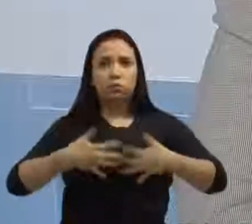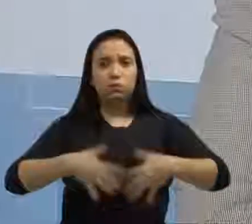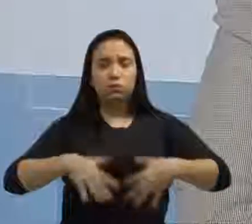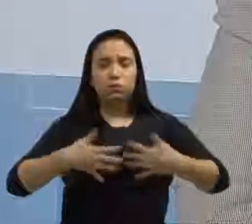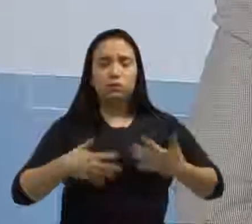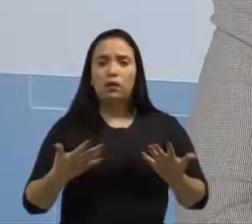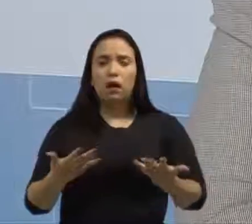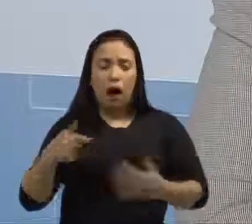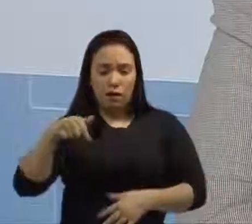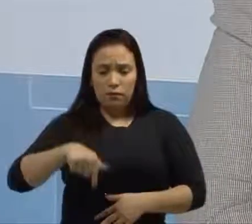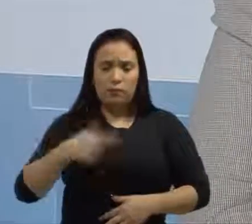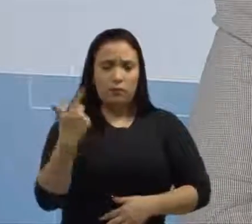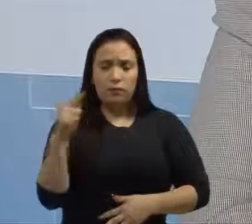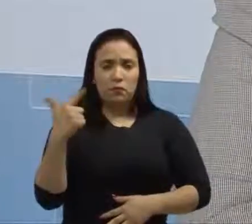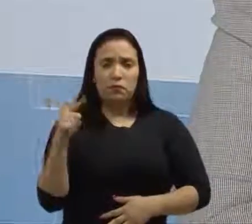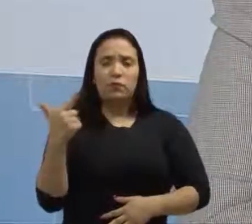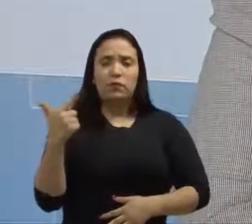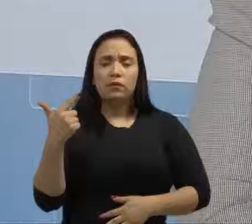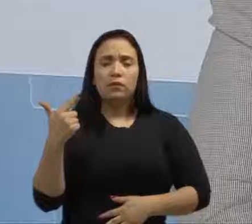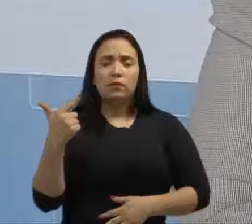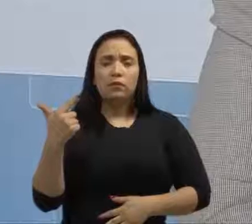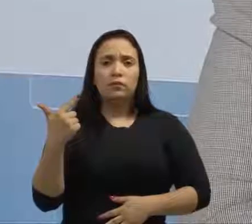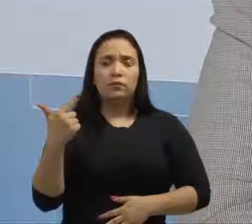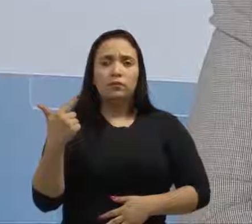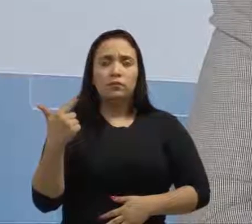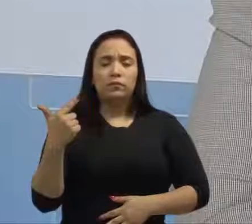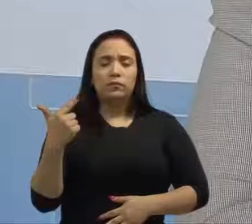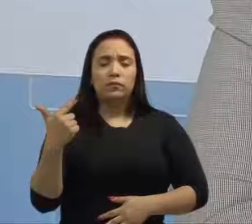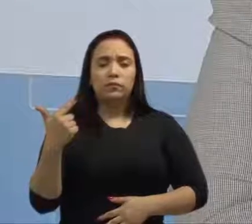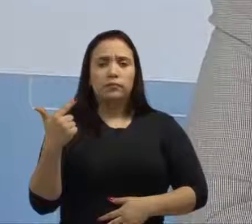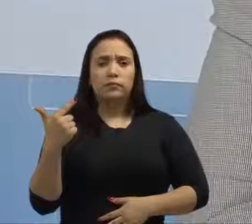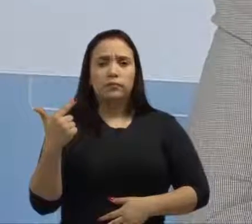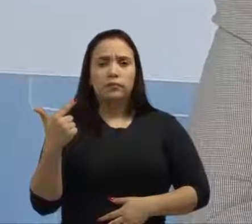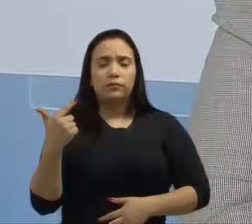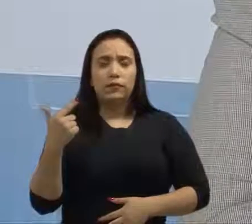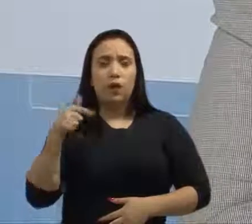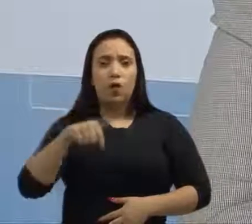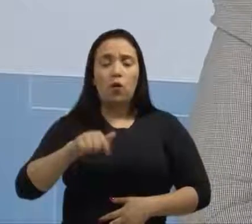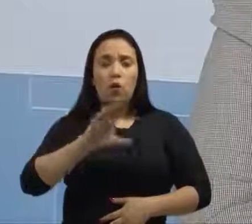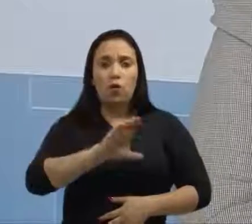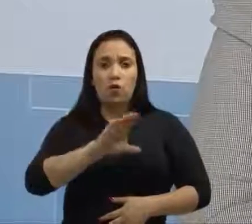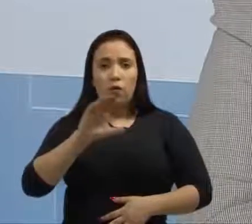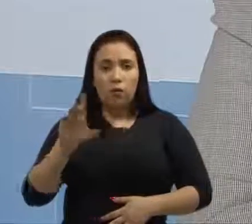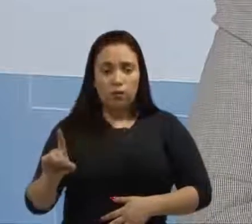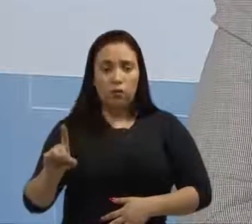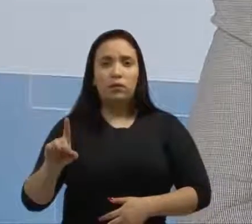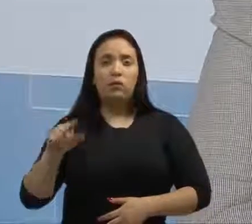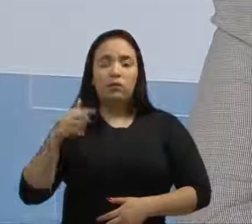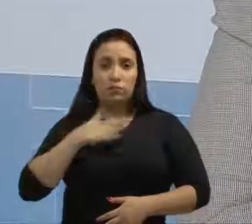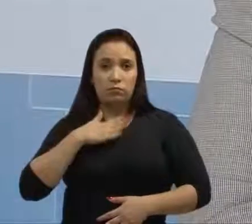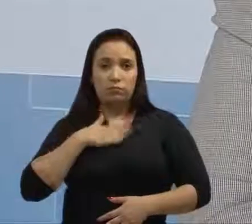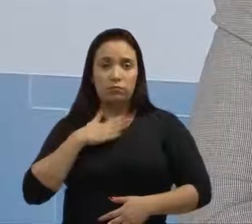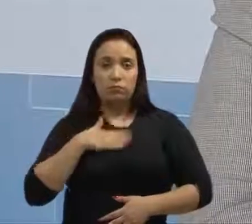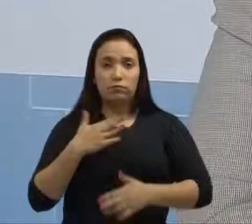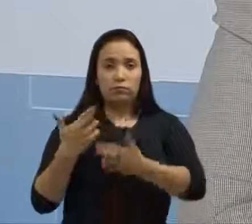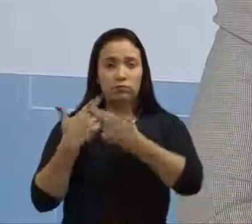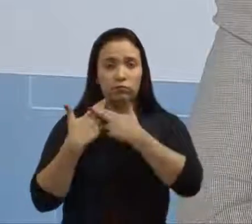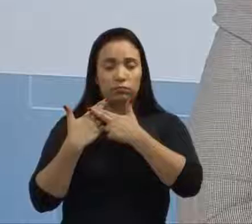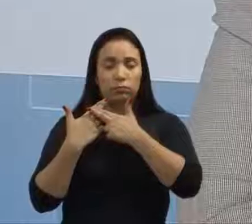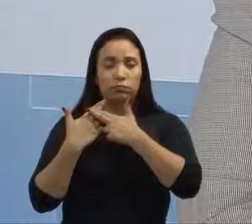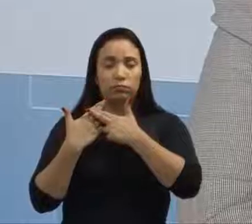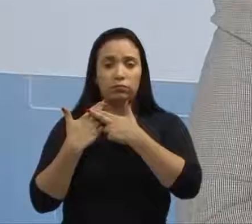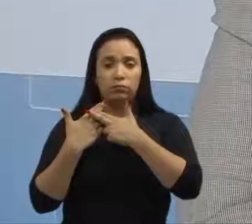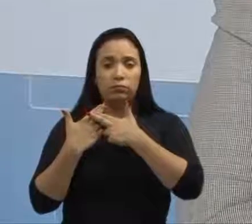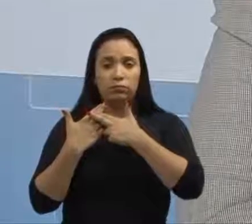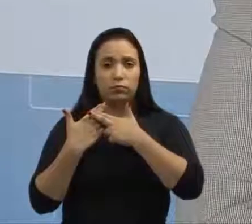ar. Ele não teve e não tem e não terá, com certeza, enquanto a coordenação desse programa for